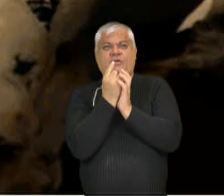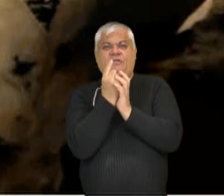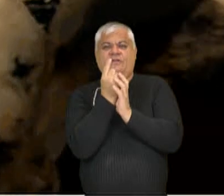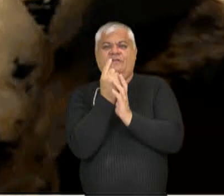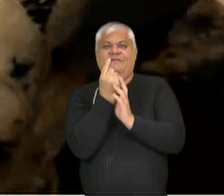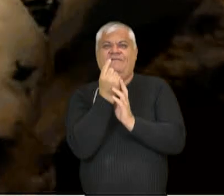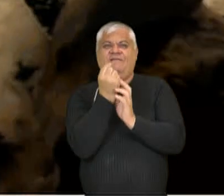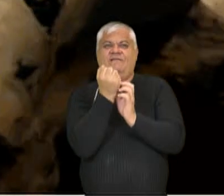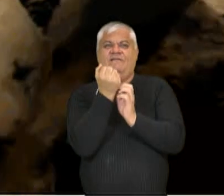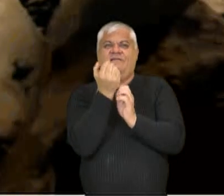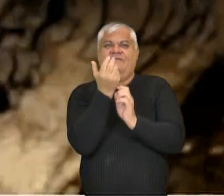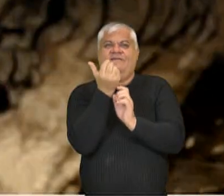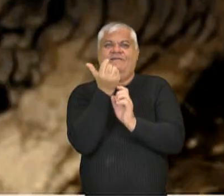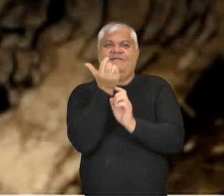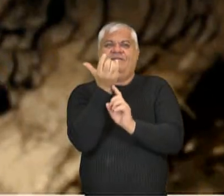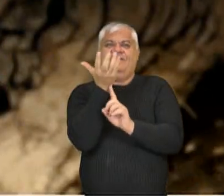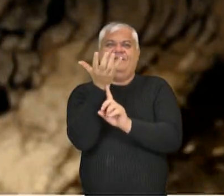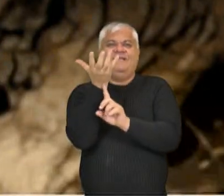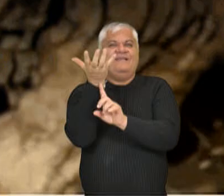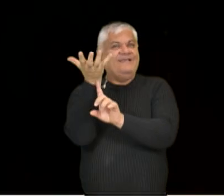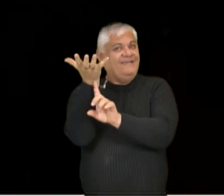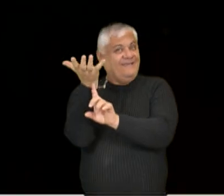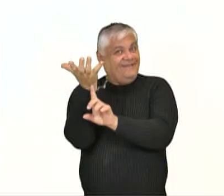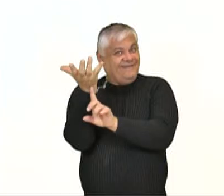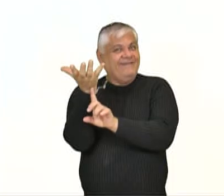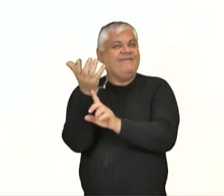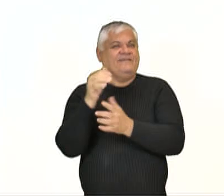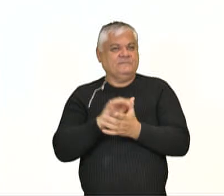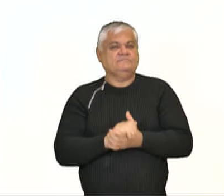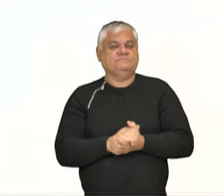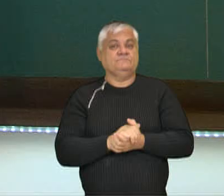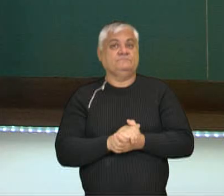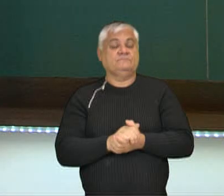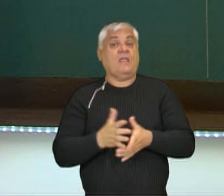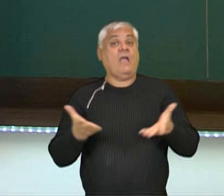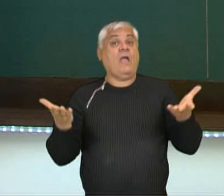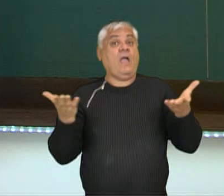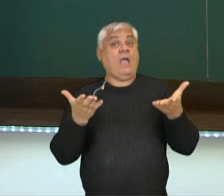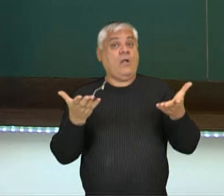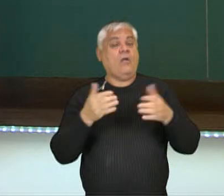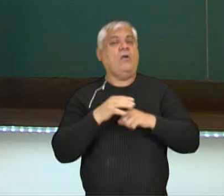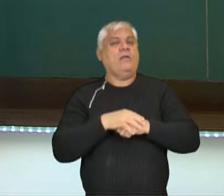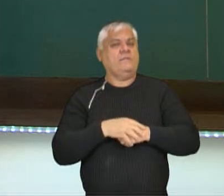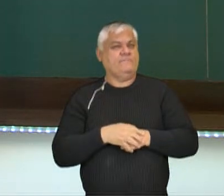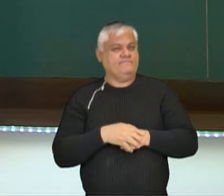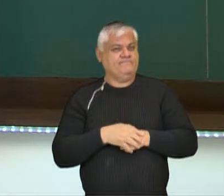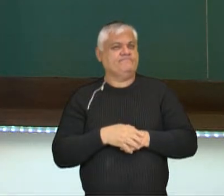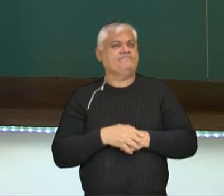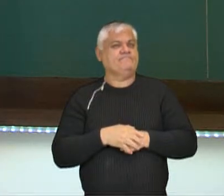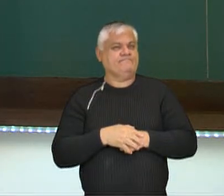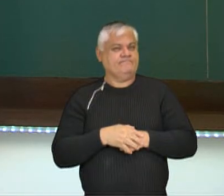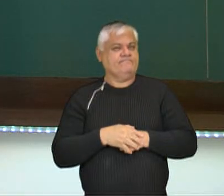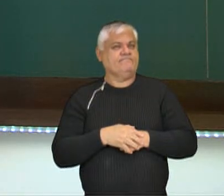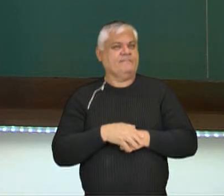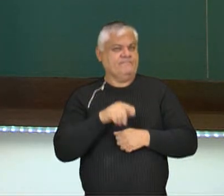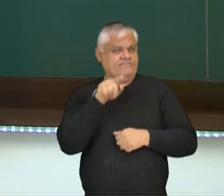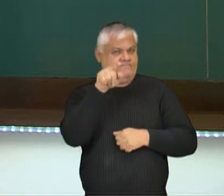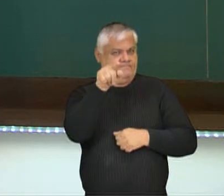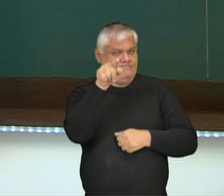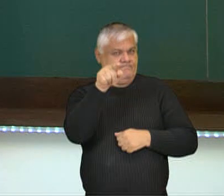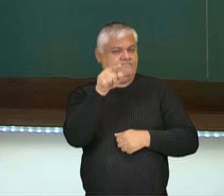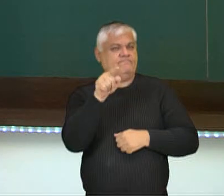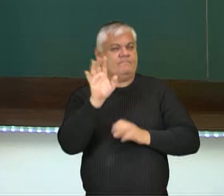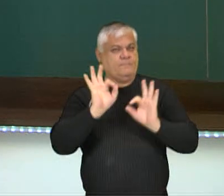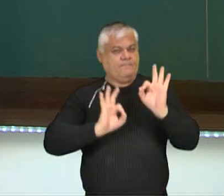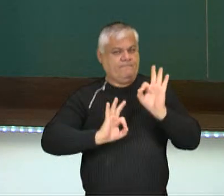esse processo lindo da germinação. Muito bem. Agora, eu vou chamar você para